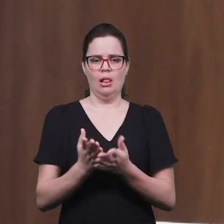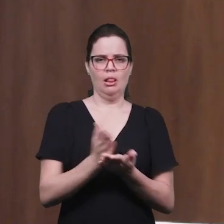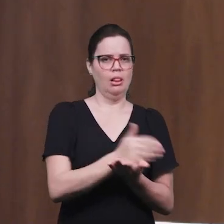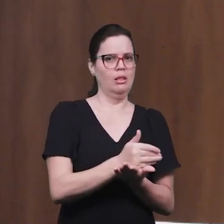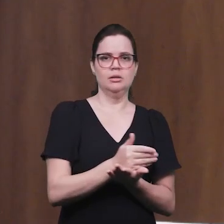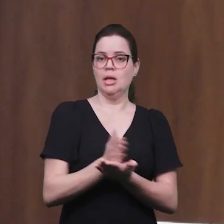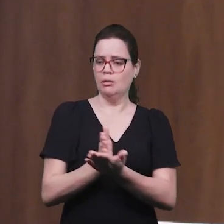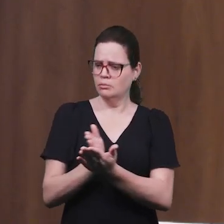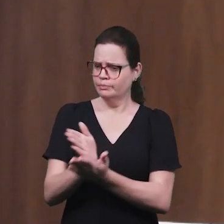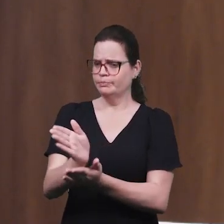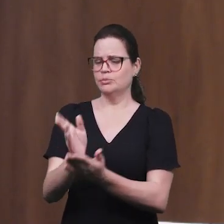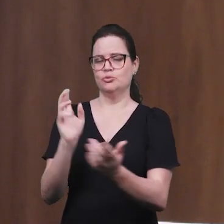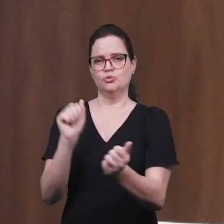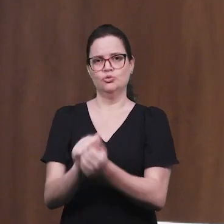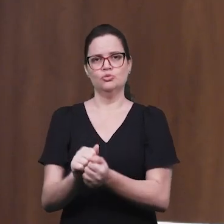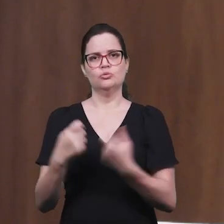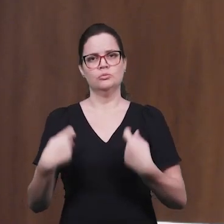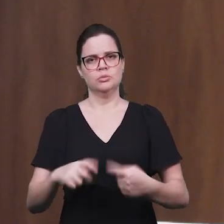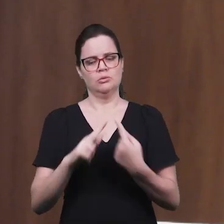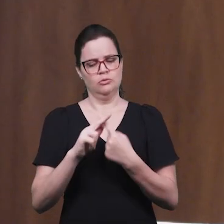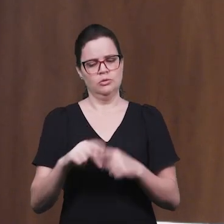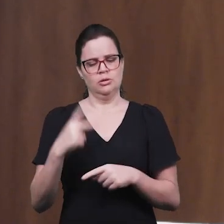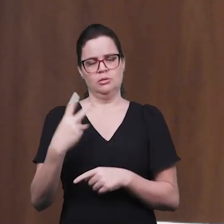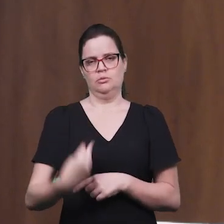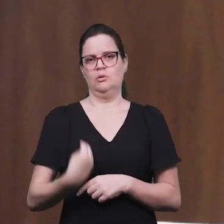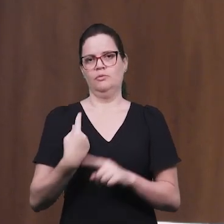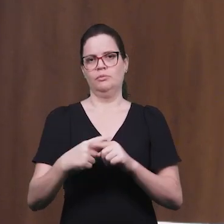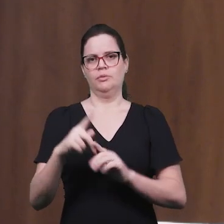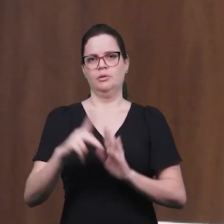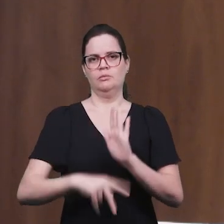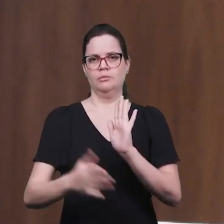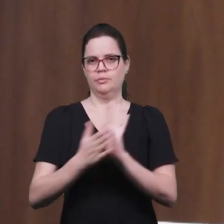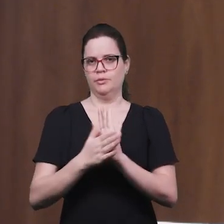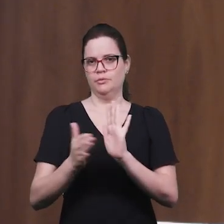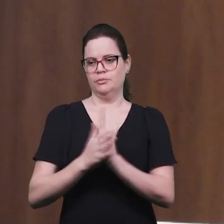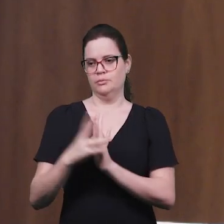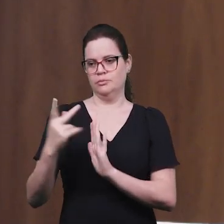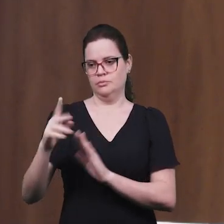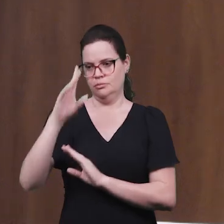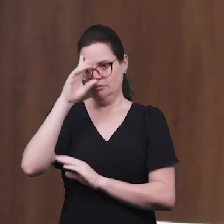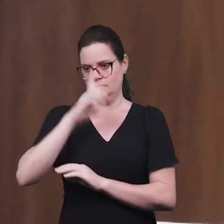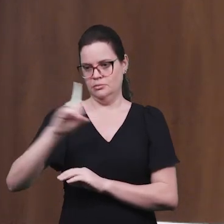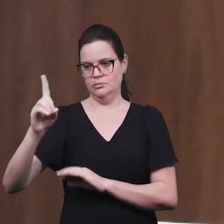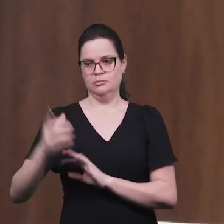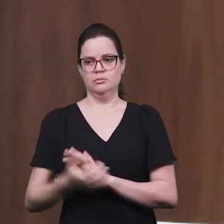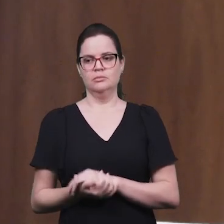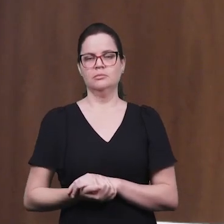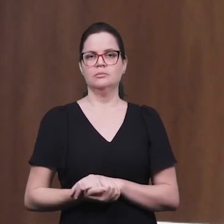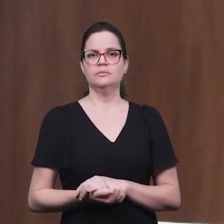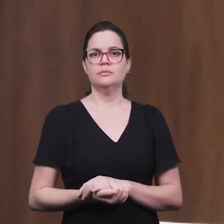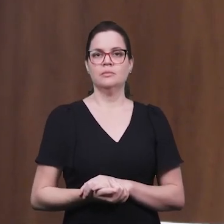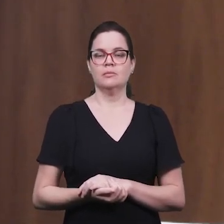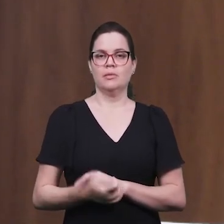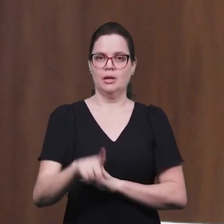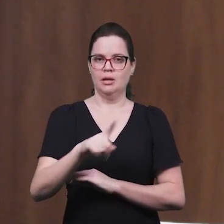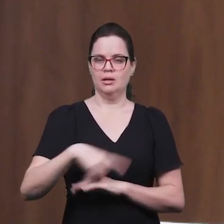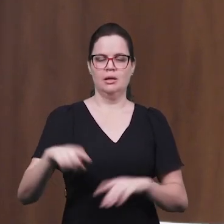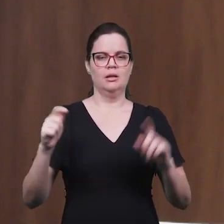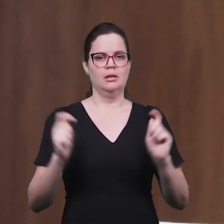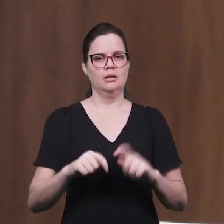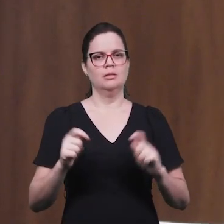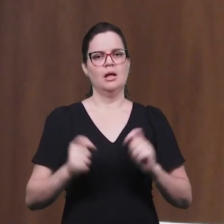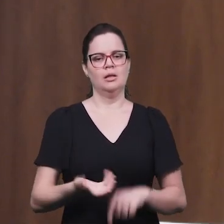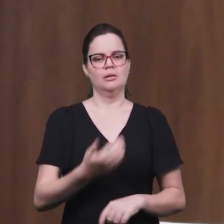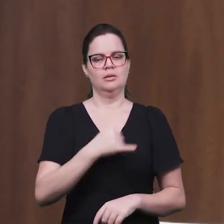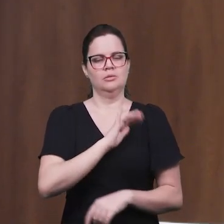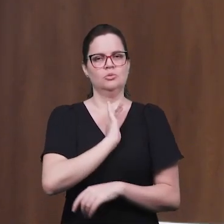tortos, ajustassem as suas vidas segundo o propósito sublime da palavra de Deus, para que pudessem